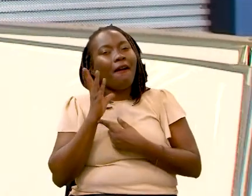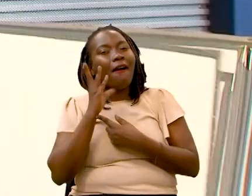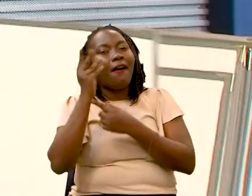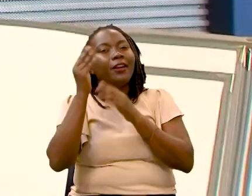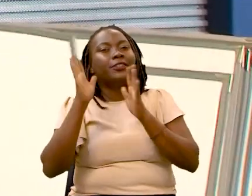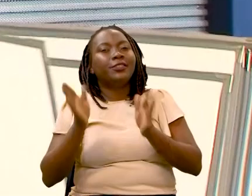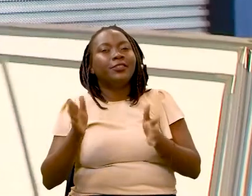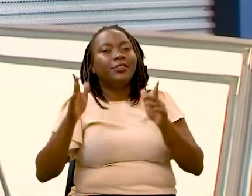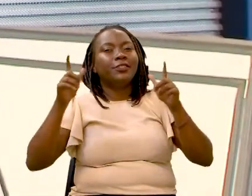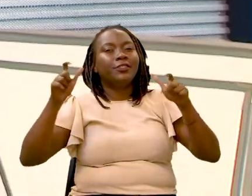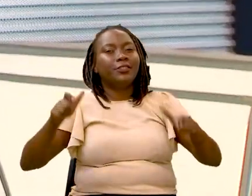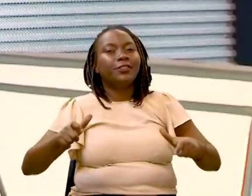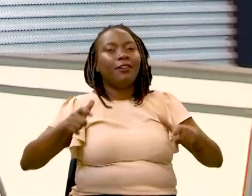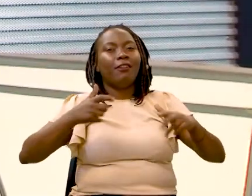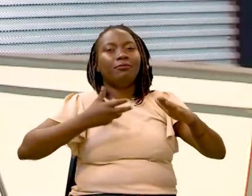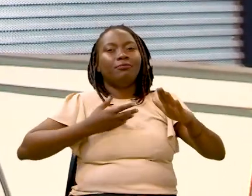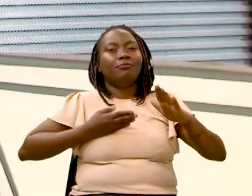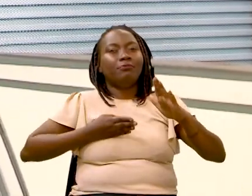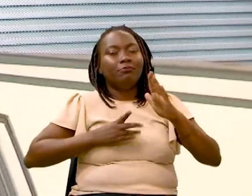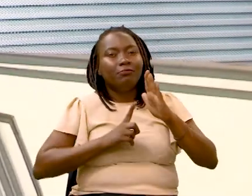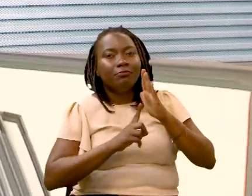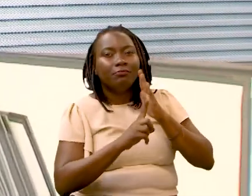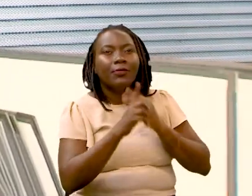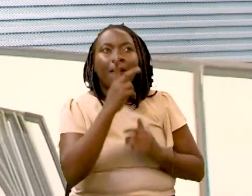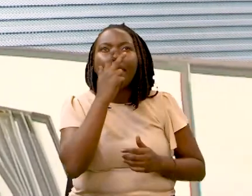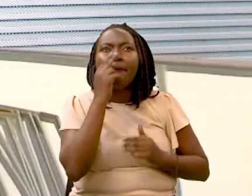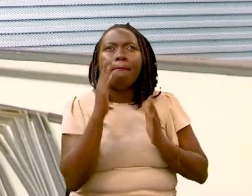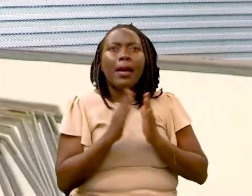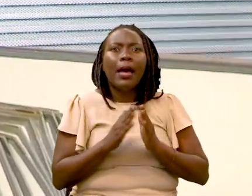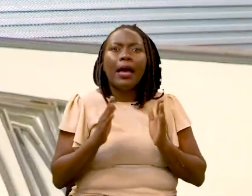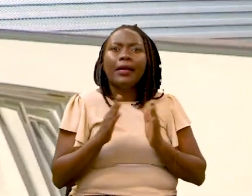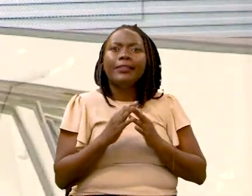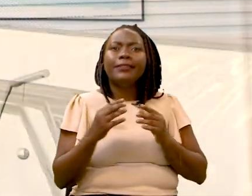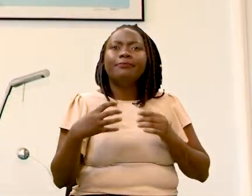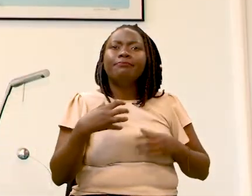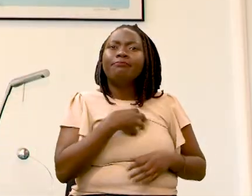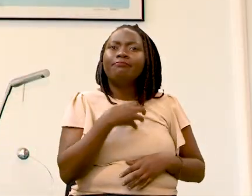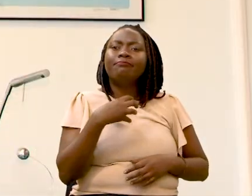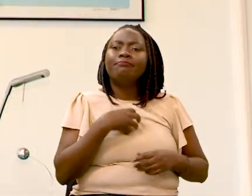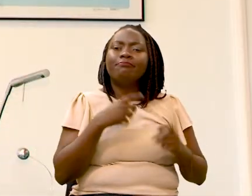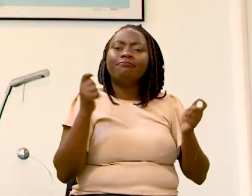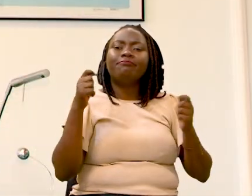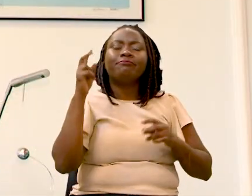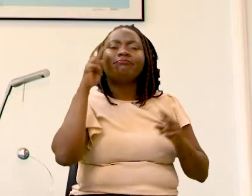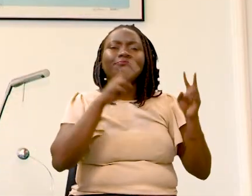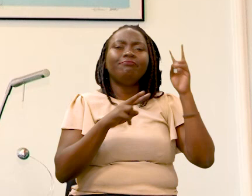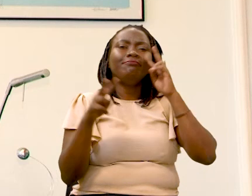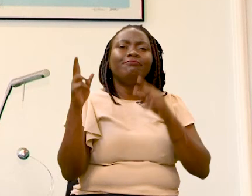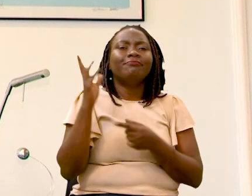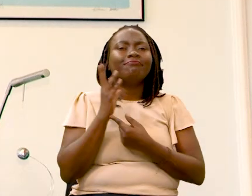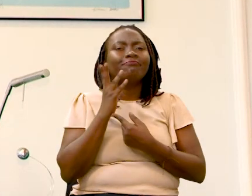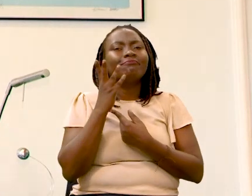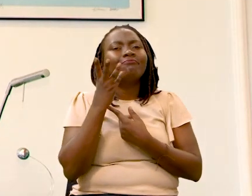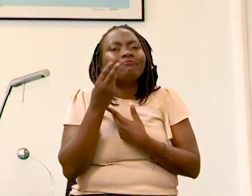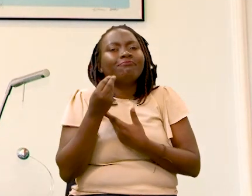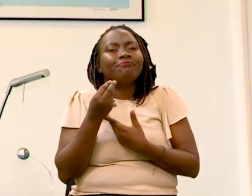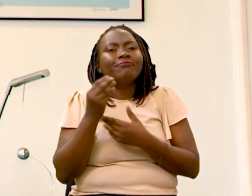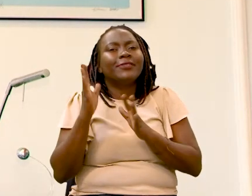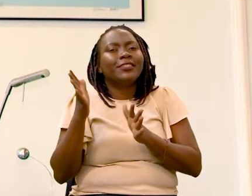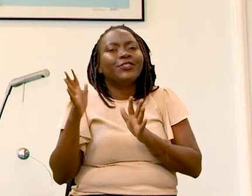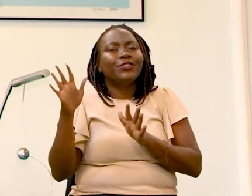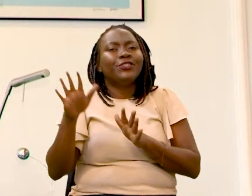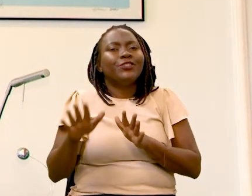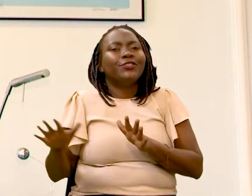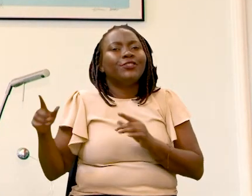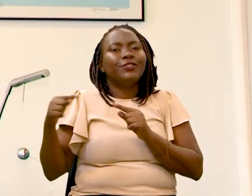da arte já ambientada, né? Que o cliente entra como se ele estivesse em casa já. Eu acho que ele consegue visualizar a arte